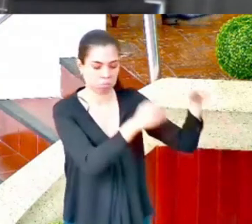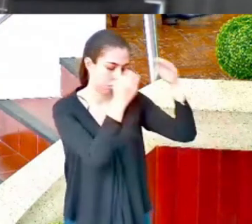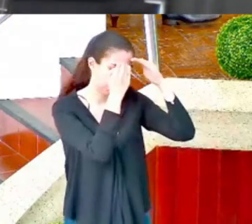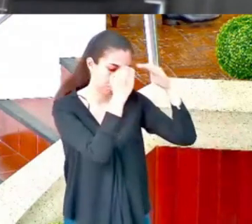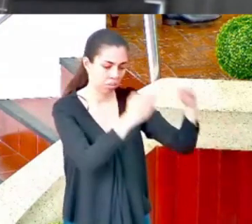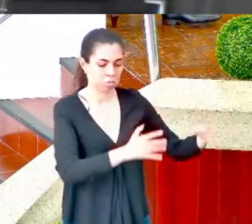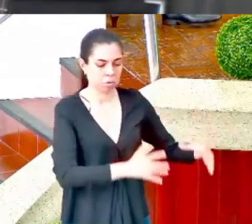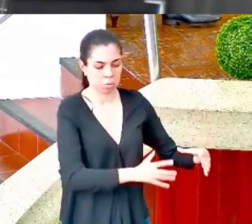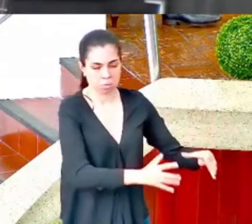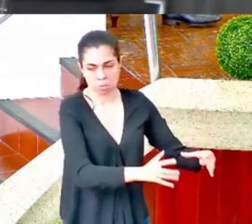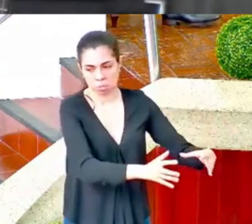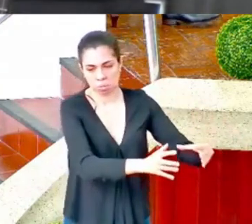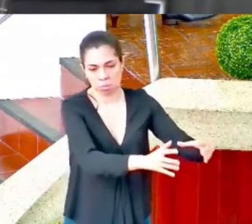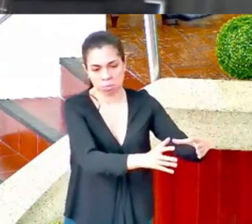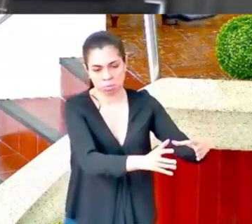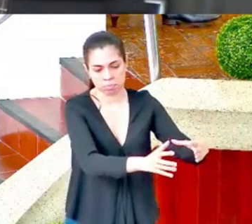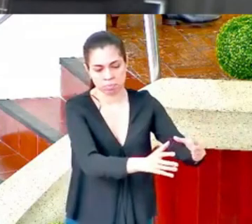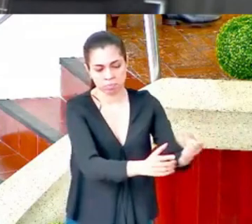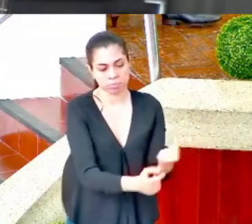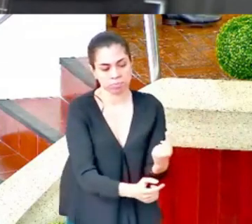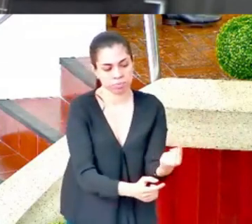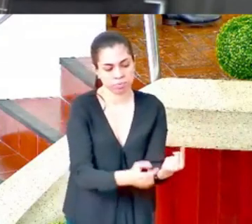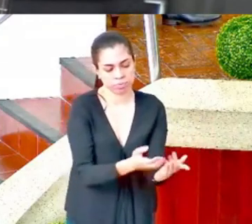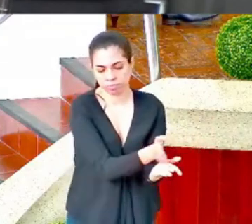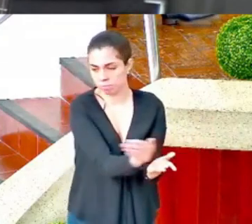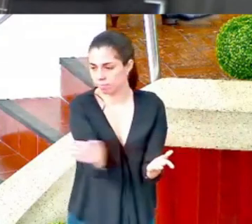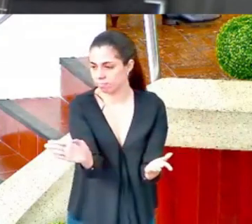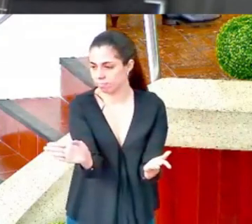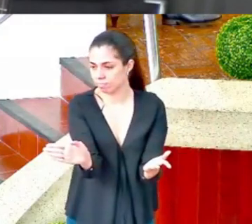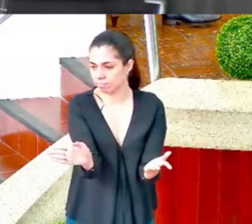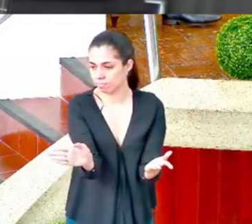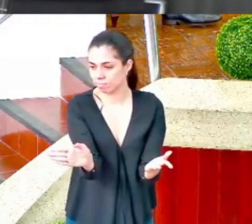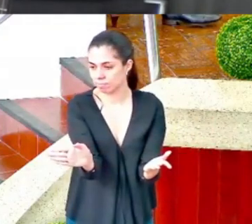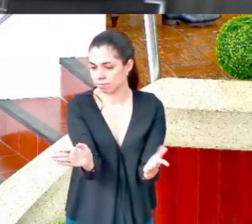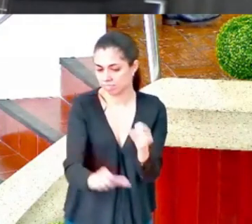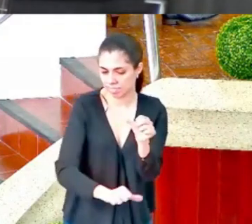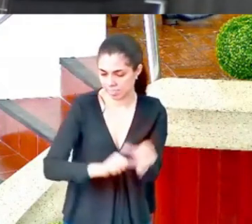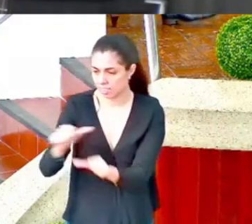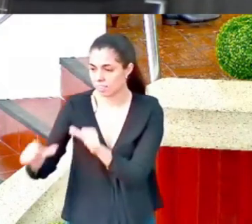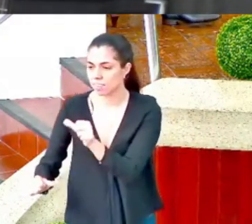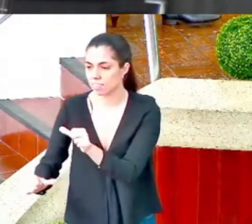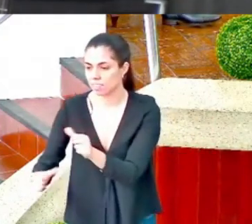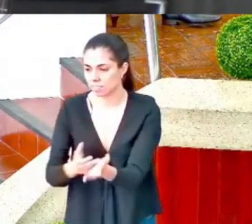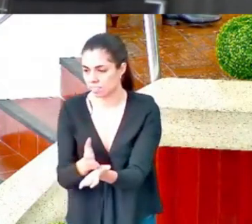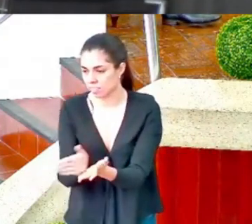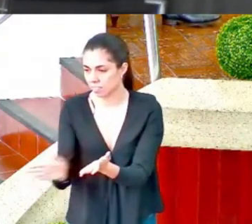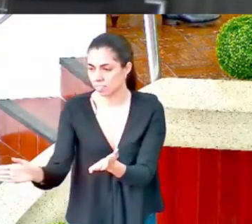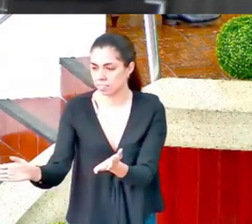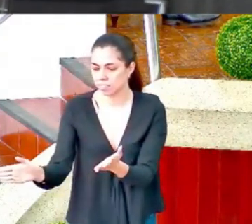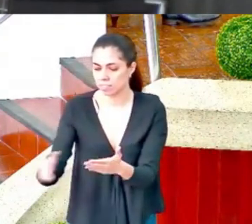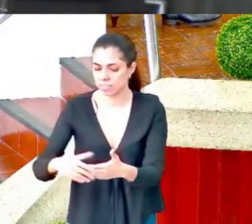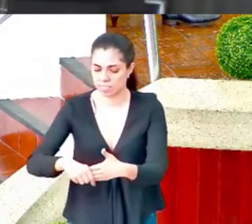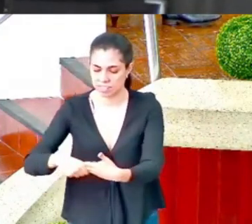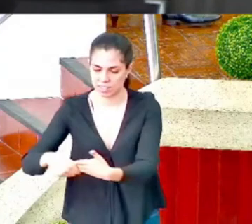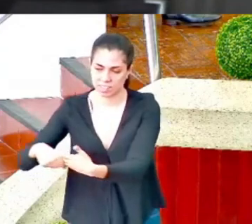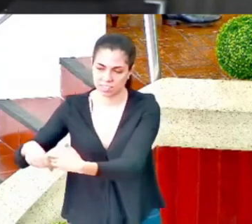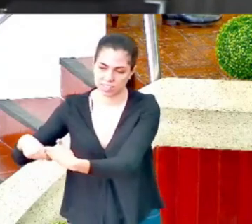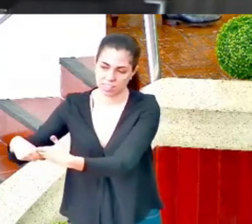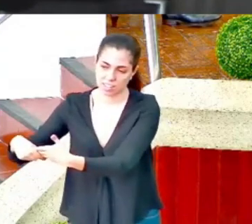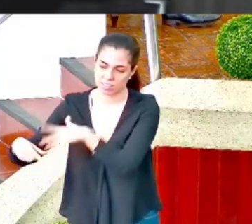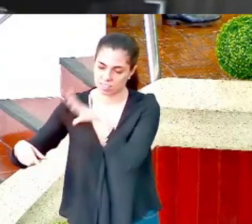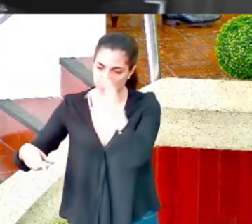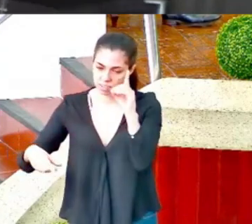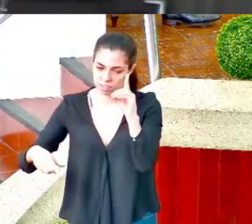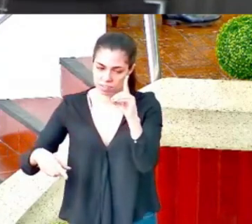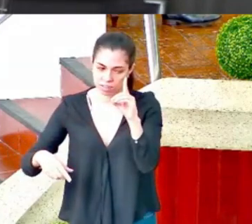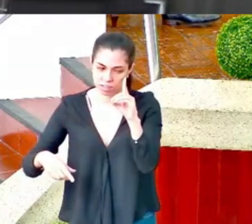um vira e vai na direção oposta. E enquanto aquele nada na direção oposta, vários outros são virados